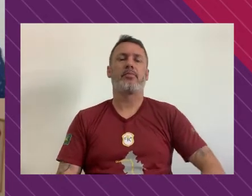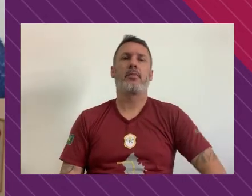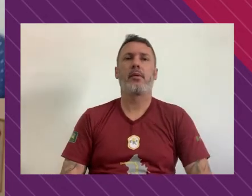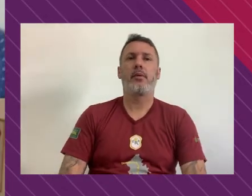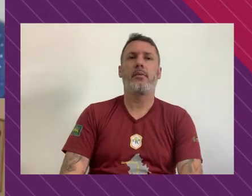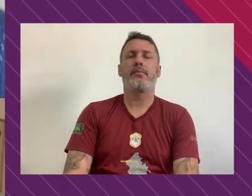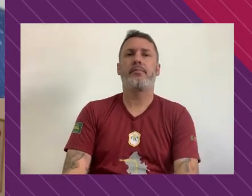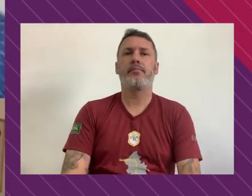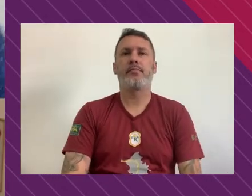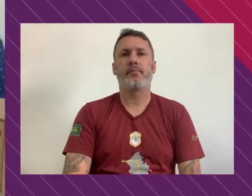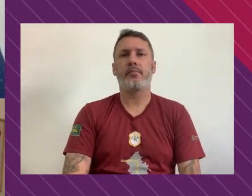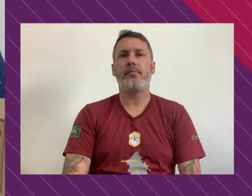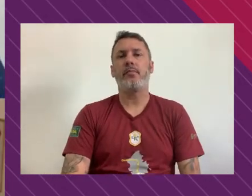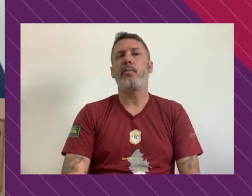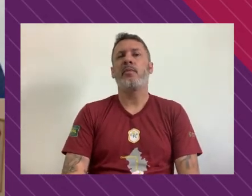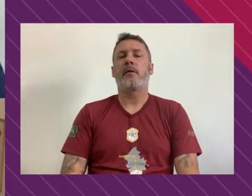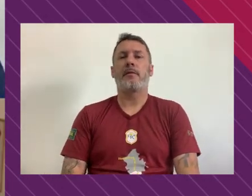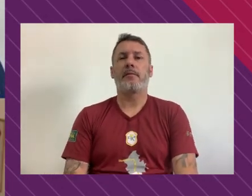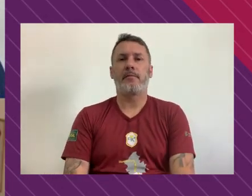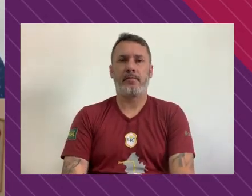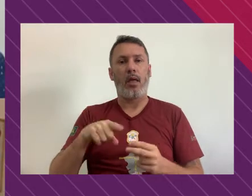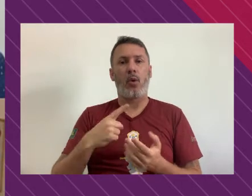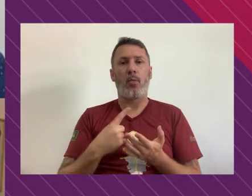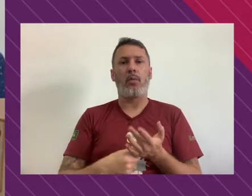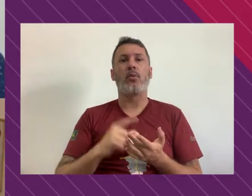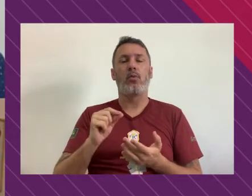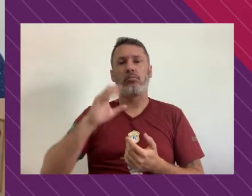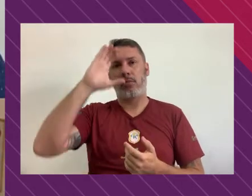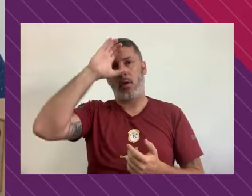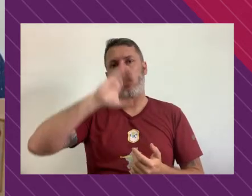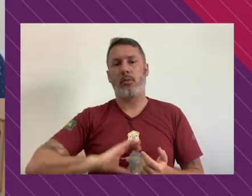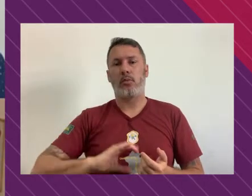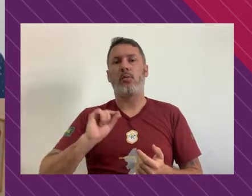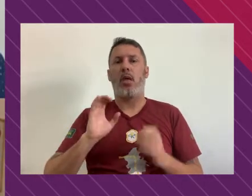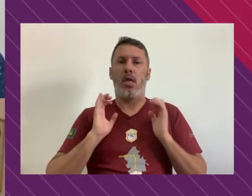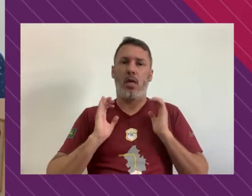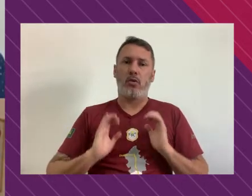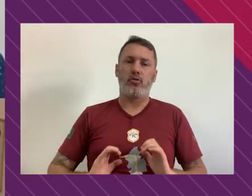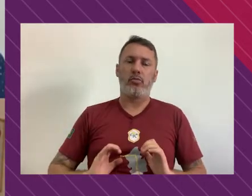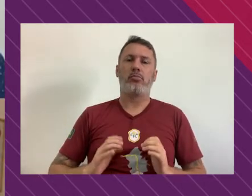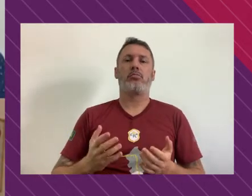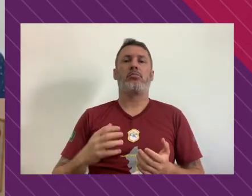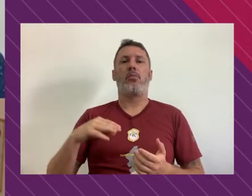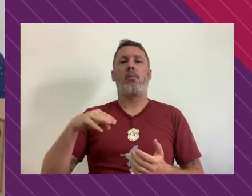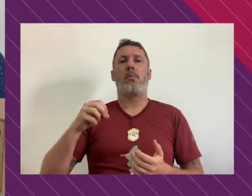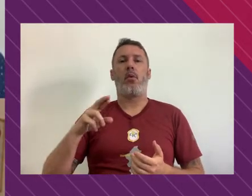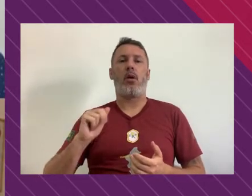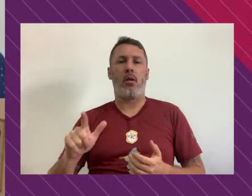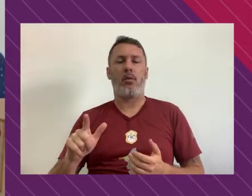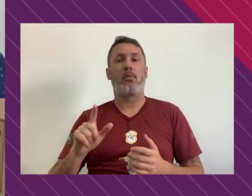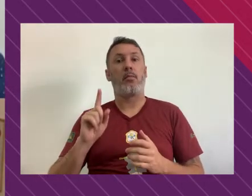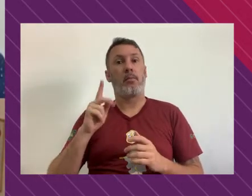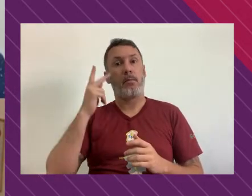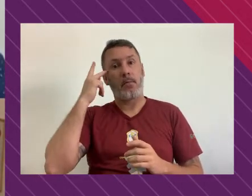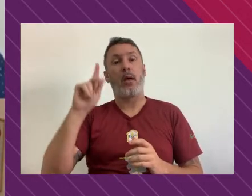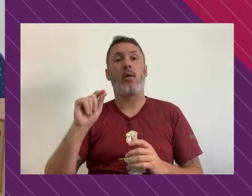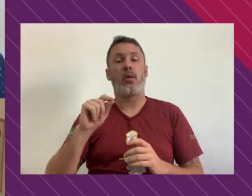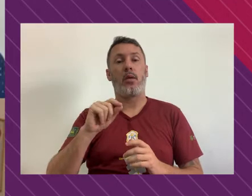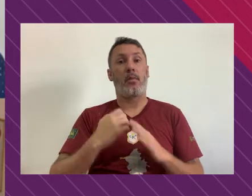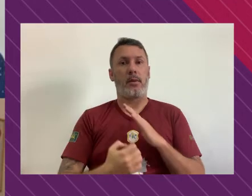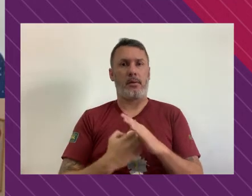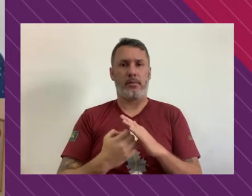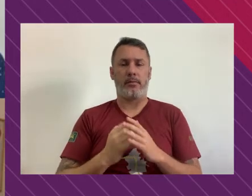que tem um ambiente mais diverso, que tipo de ganhos ela tem para além dos benefícios em